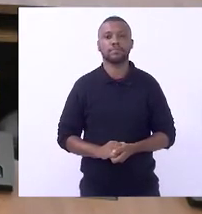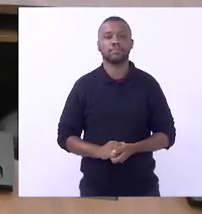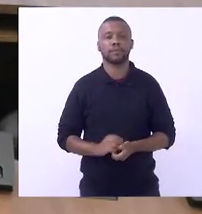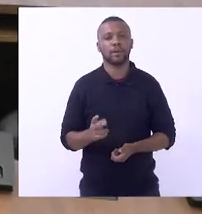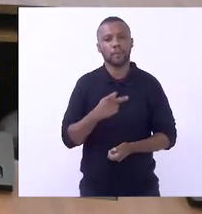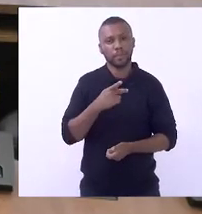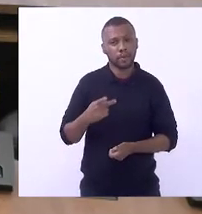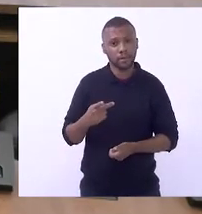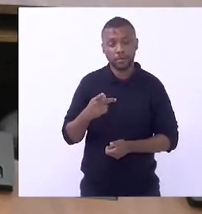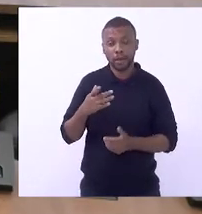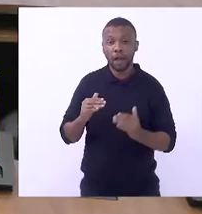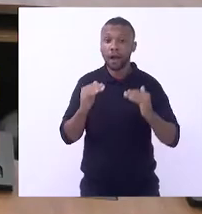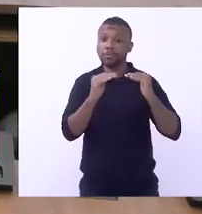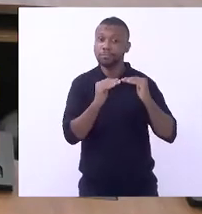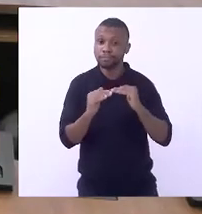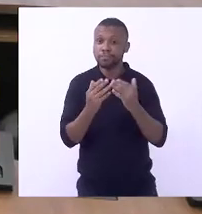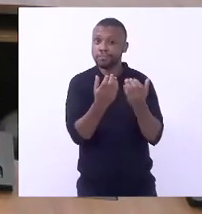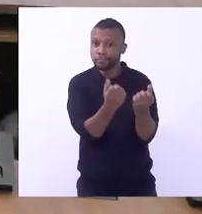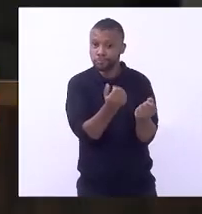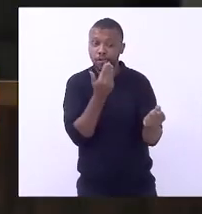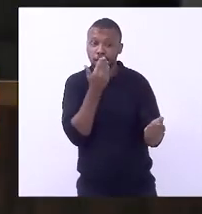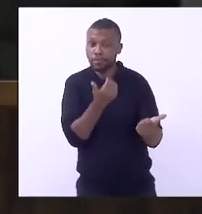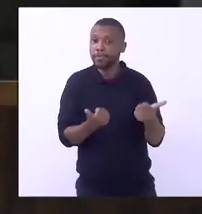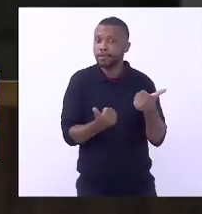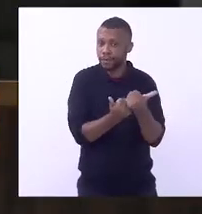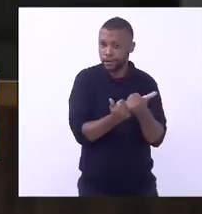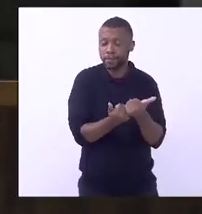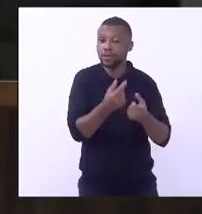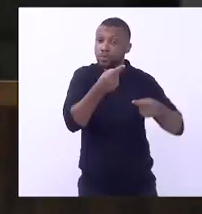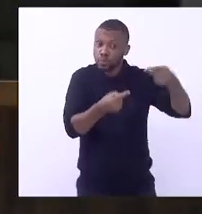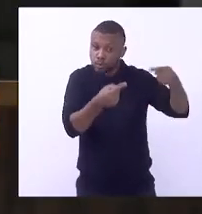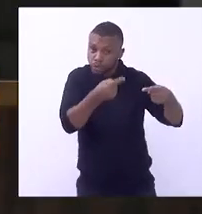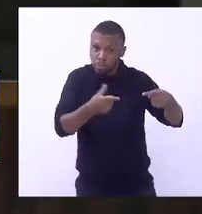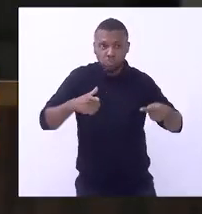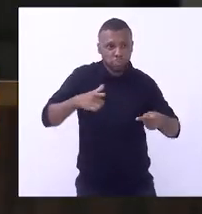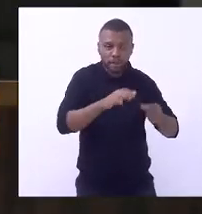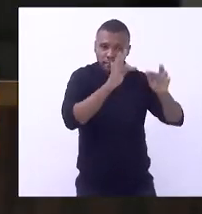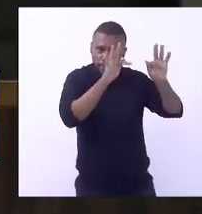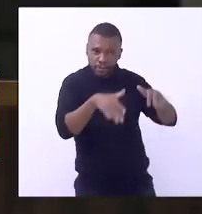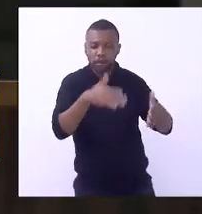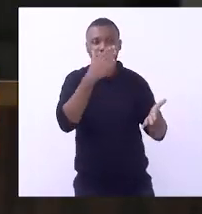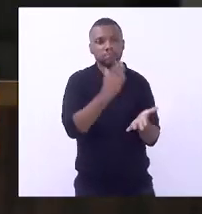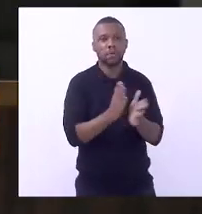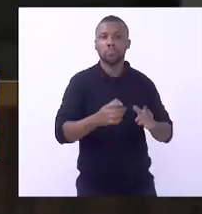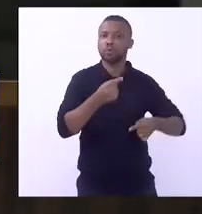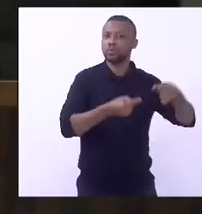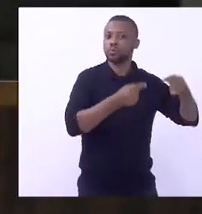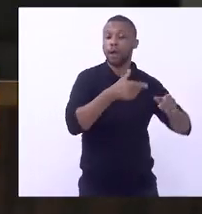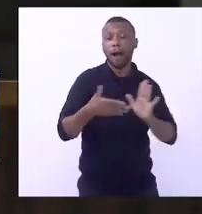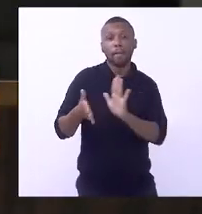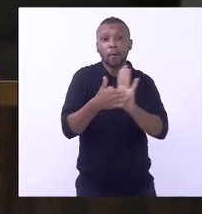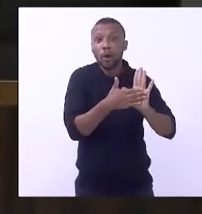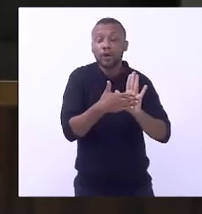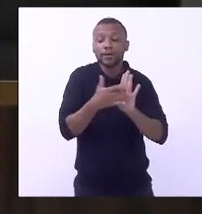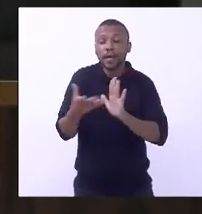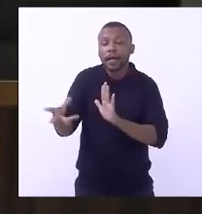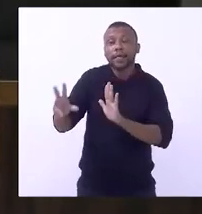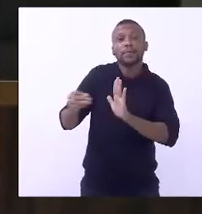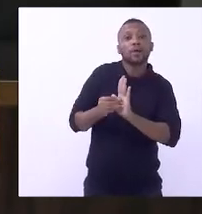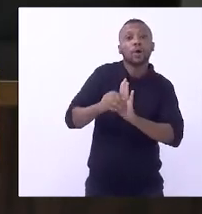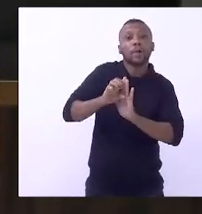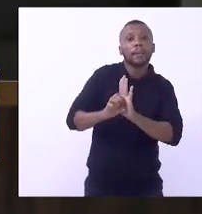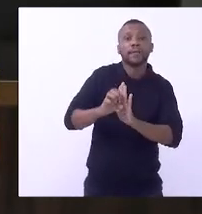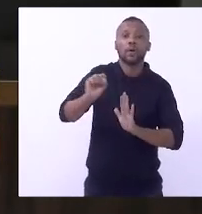Presidente, o parecer é favorável. Os pareceres emitidos em discussão. Não havendo ninguém queira discutir, encerrada a discussão. O presente proposta recebeu 8 emendas e retorna